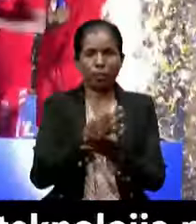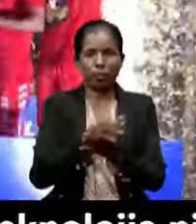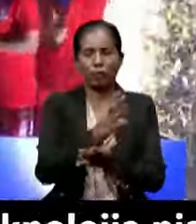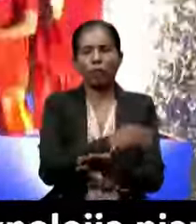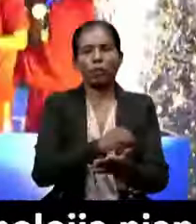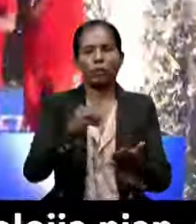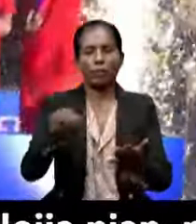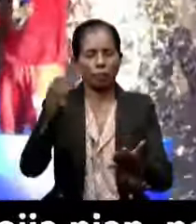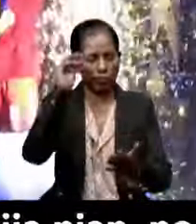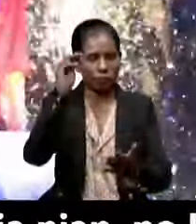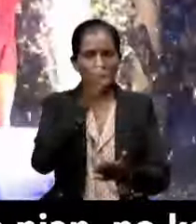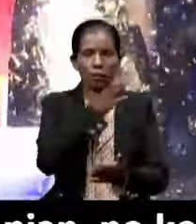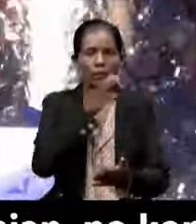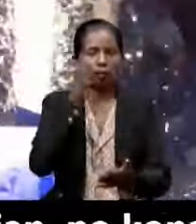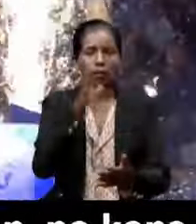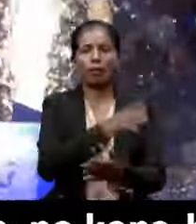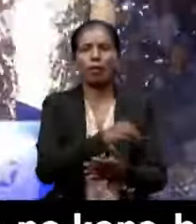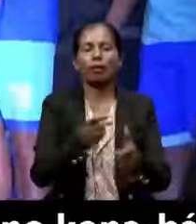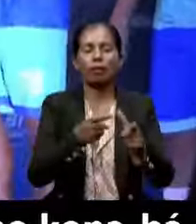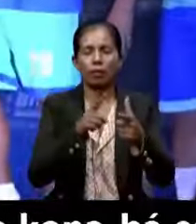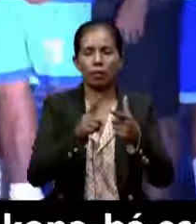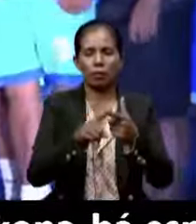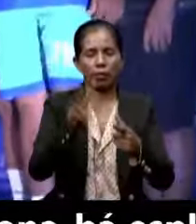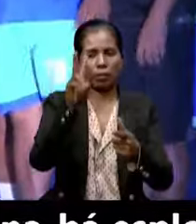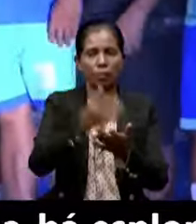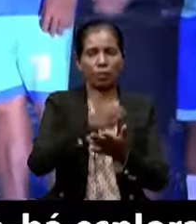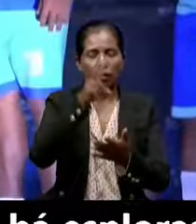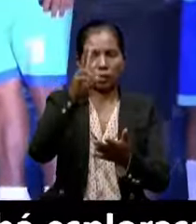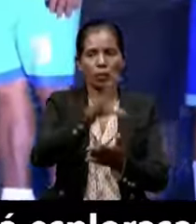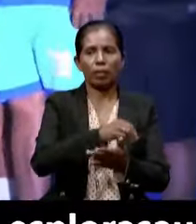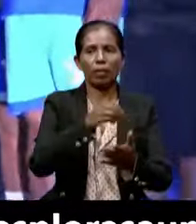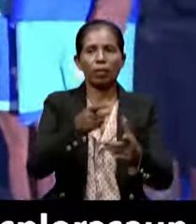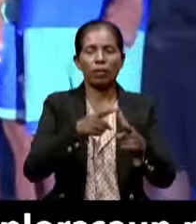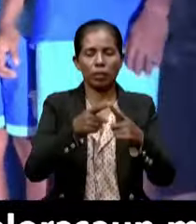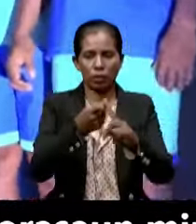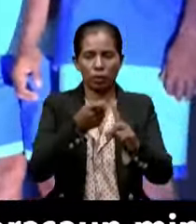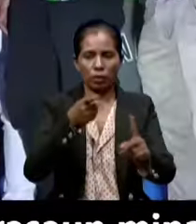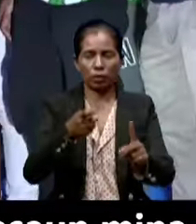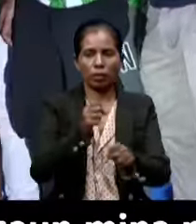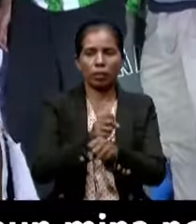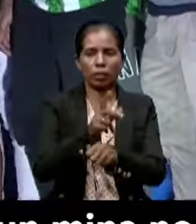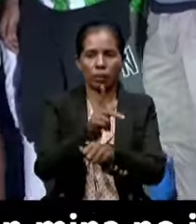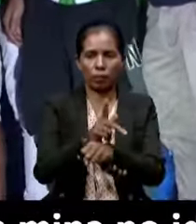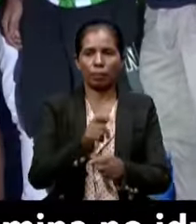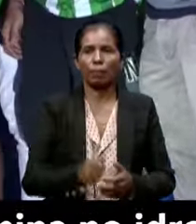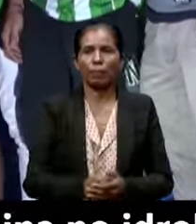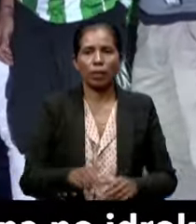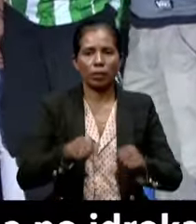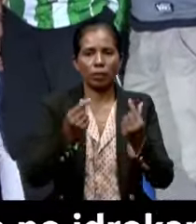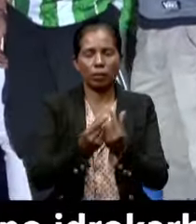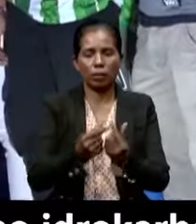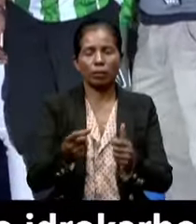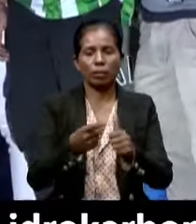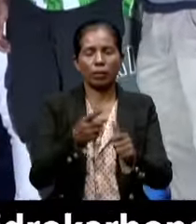primeiro lugar, Ministério Agricultura e Pescas ocupa segundo lugar, no terceiro lugar ocupa o SECOP. Equipa Nebe ocupa